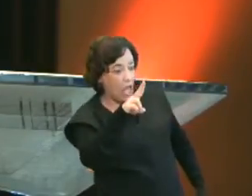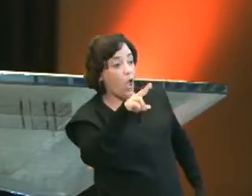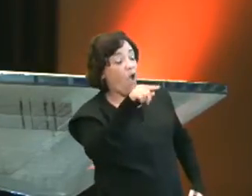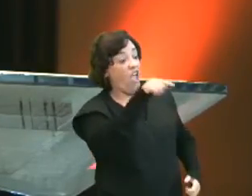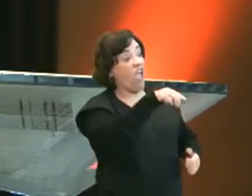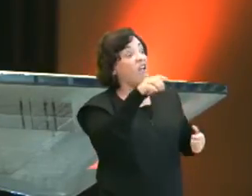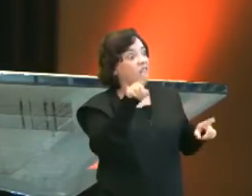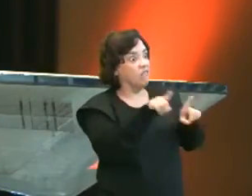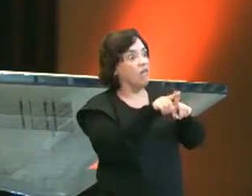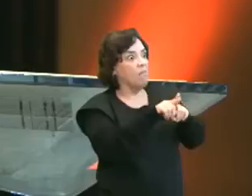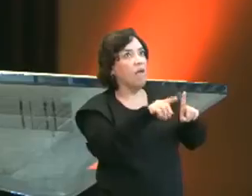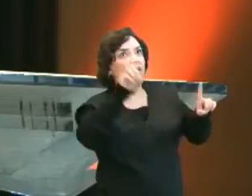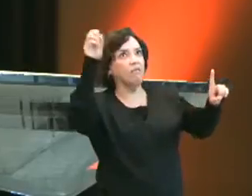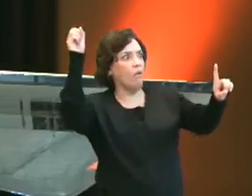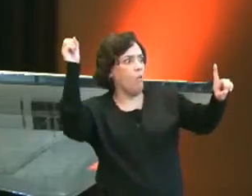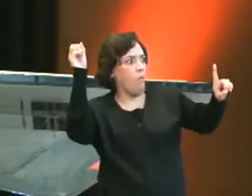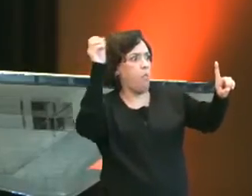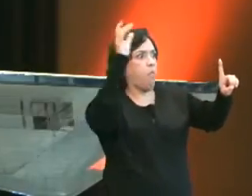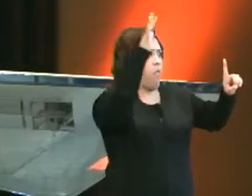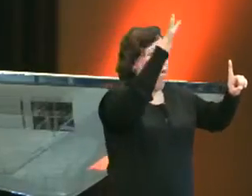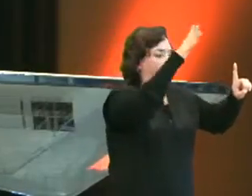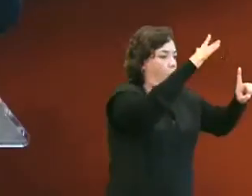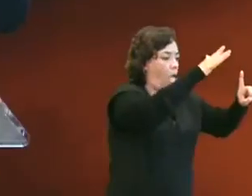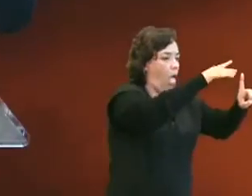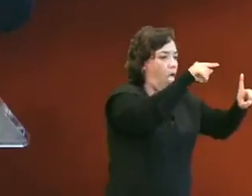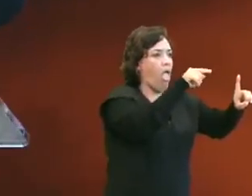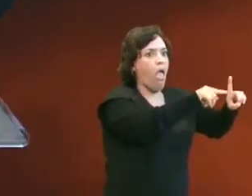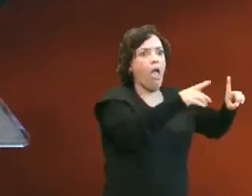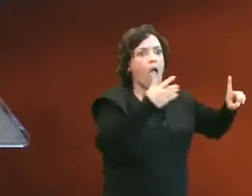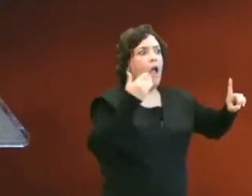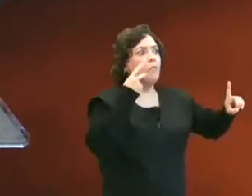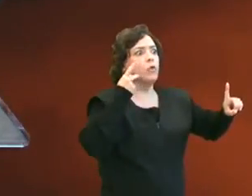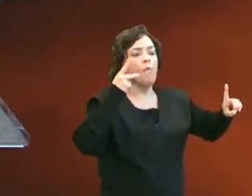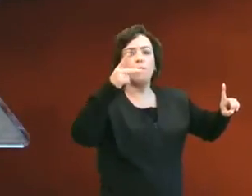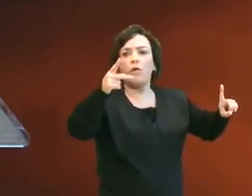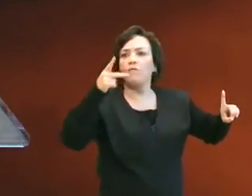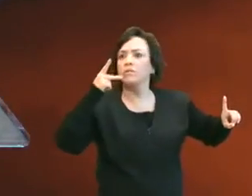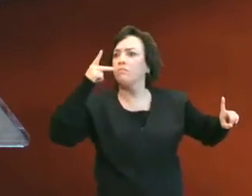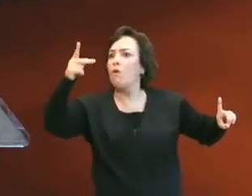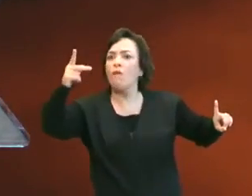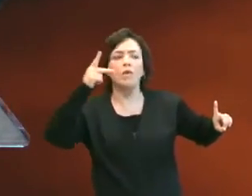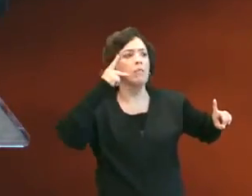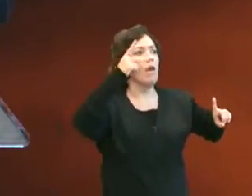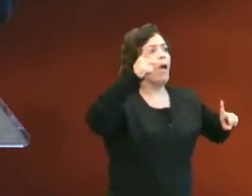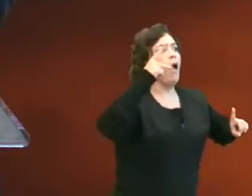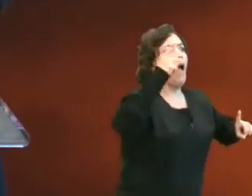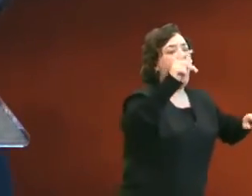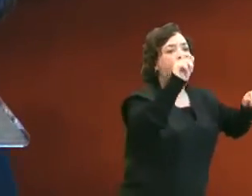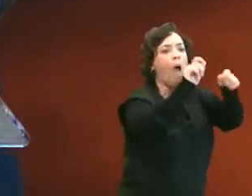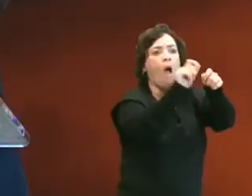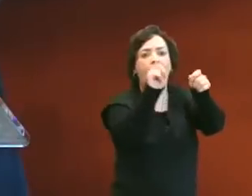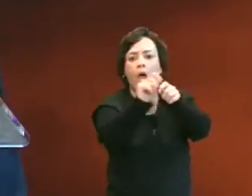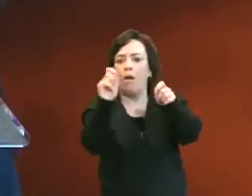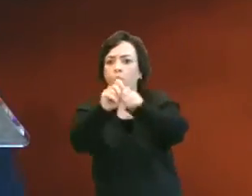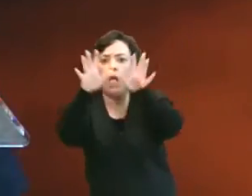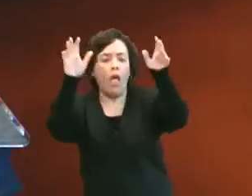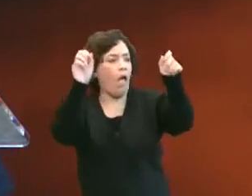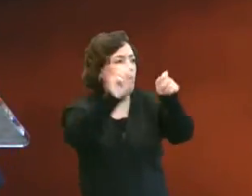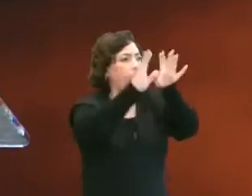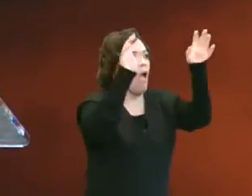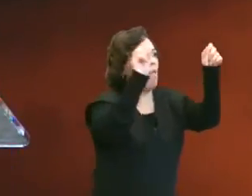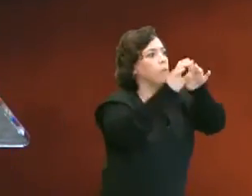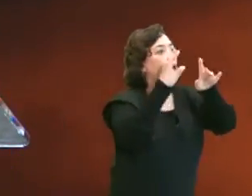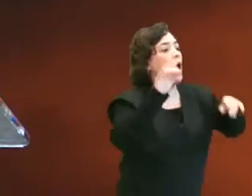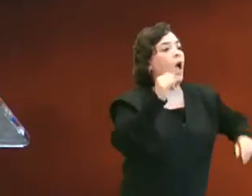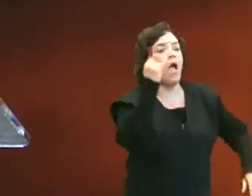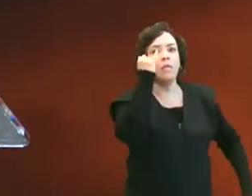Deus vai fazer brotar água. Uma capacidade especial da parte do Senhor para aquele homem profetizar. Com